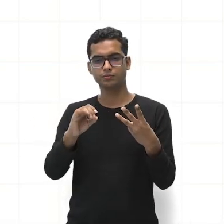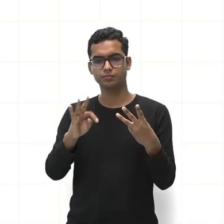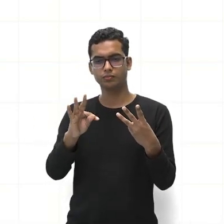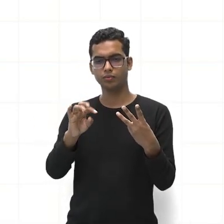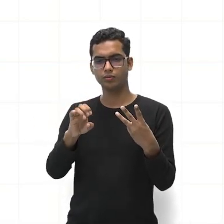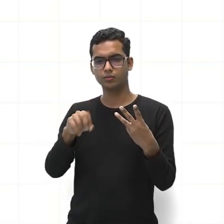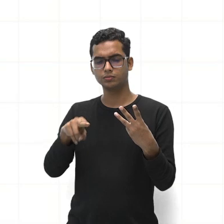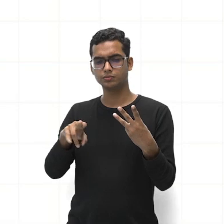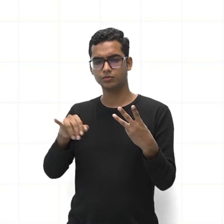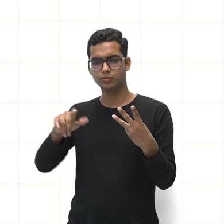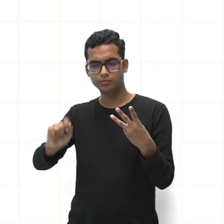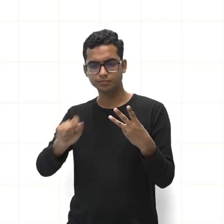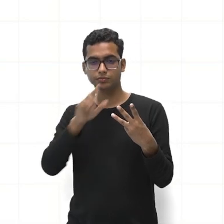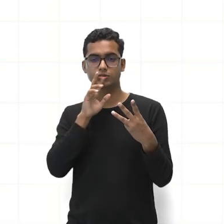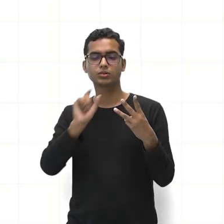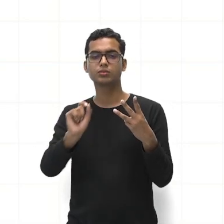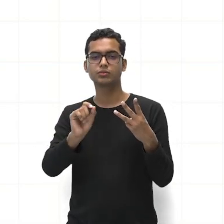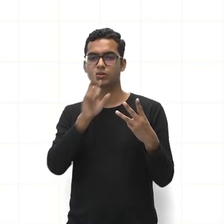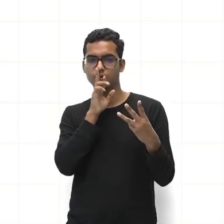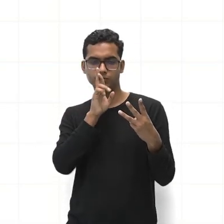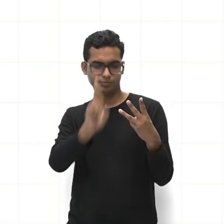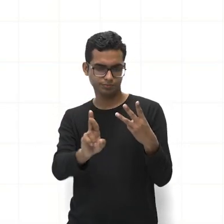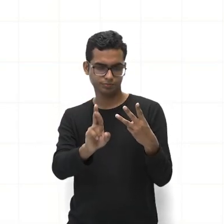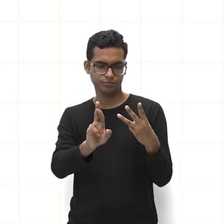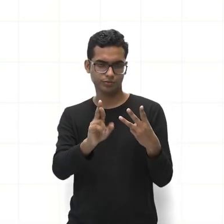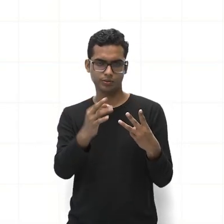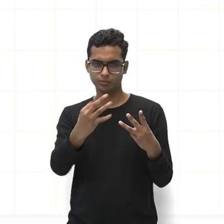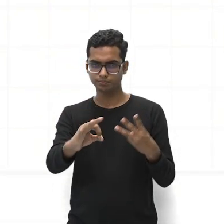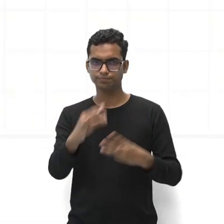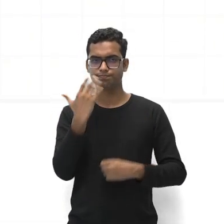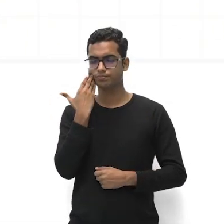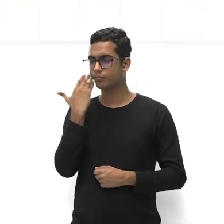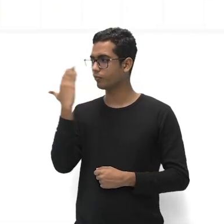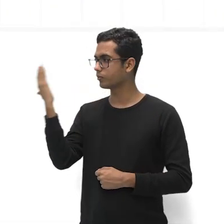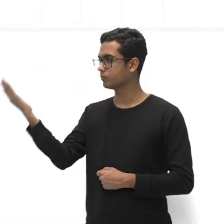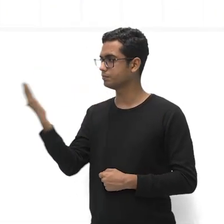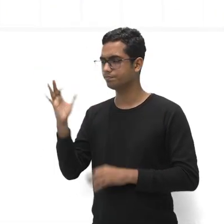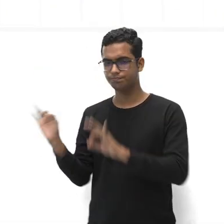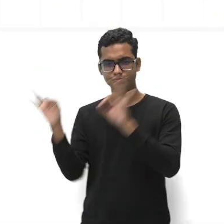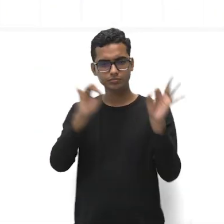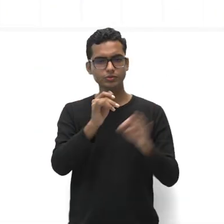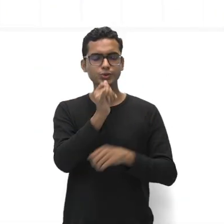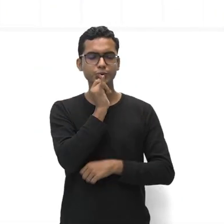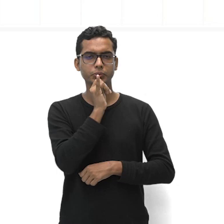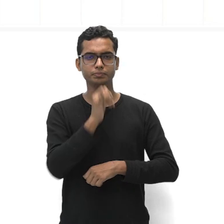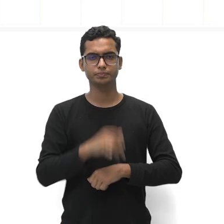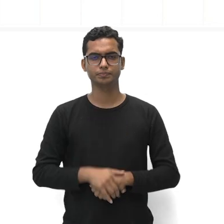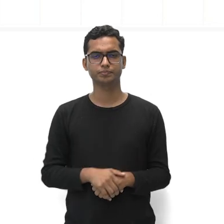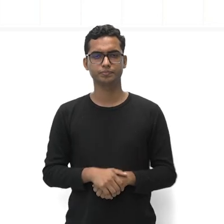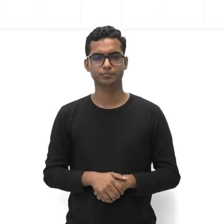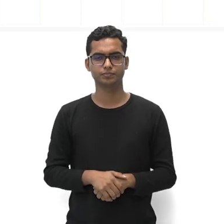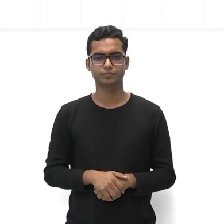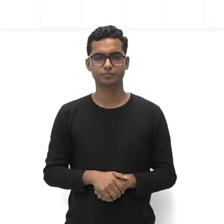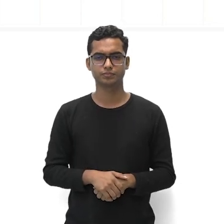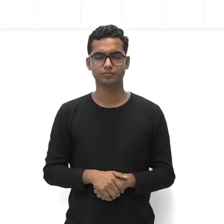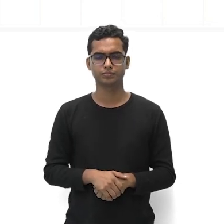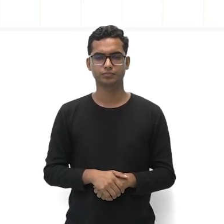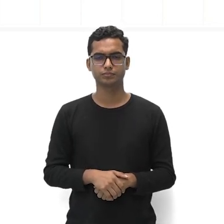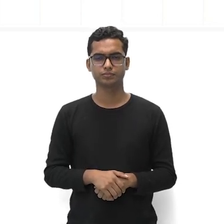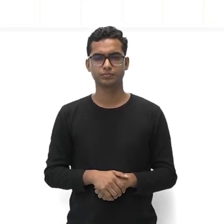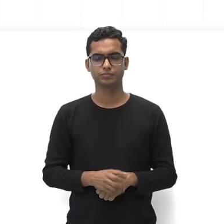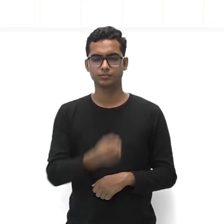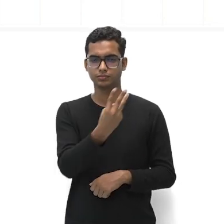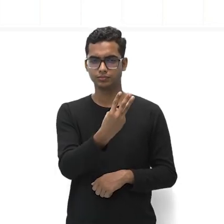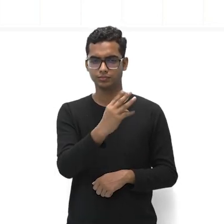de potenciação. Então, olha só, temos aqui, né, um exemplo, 3 à quarta.